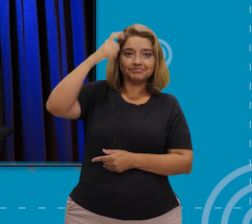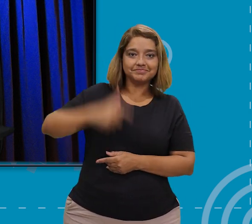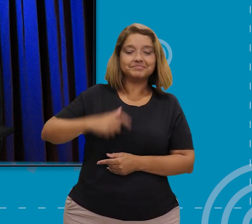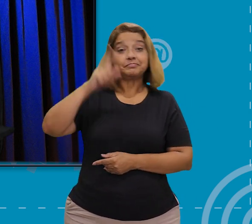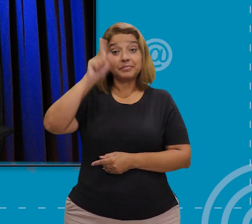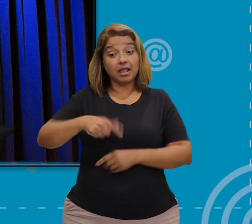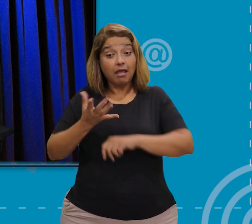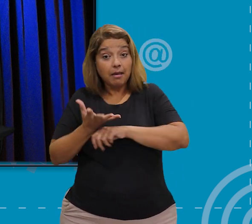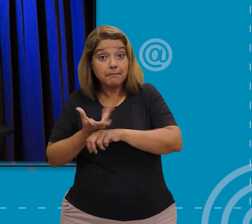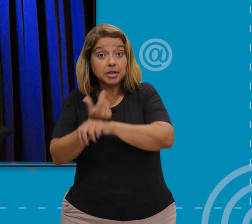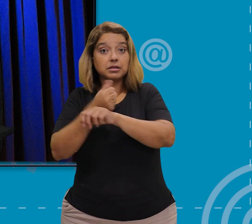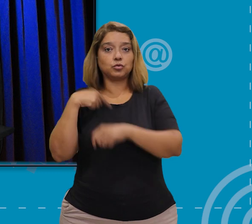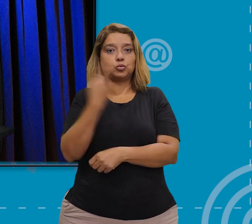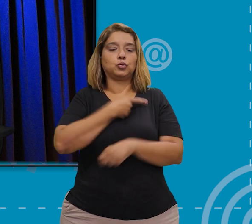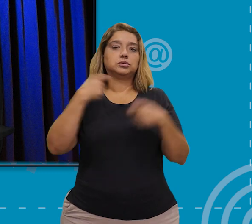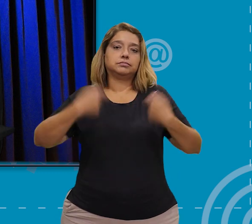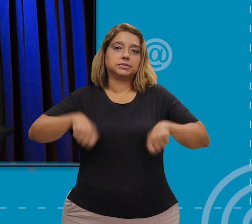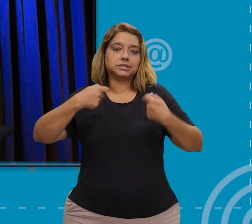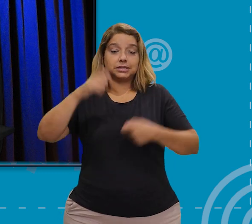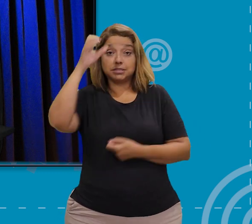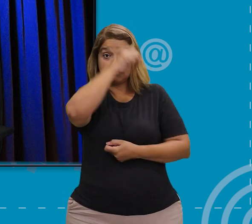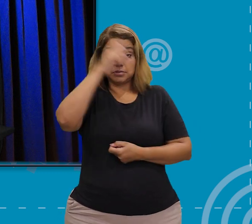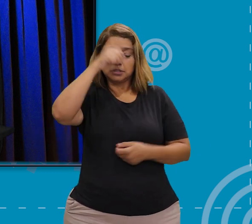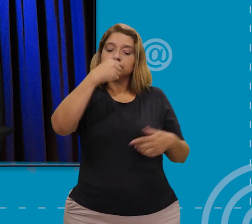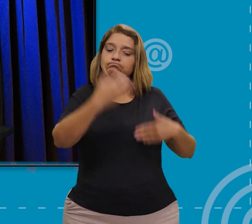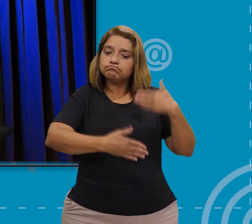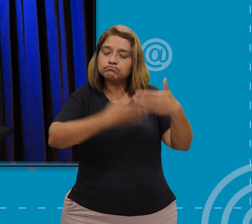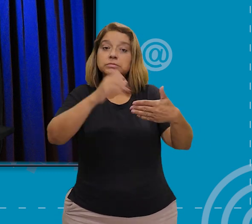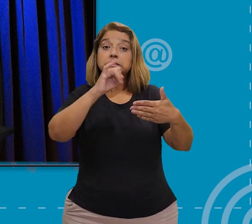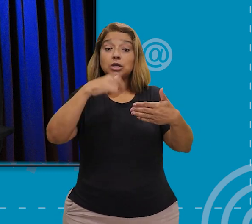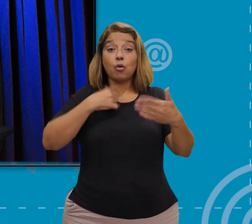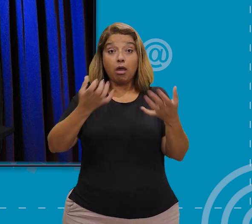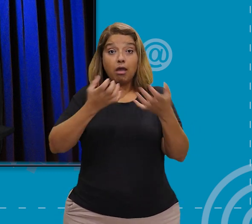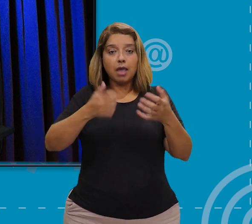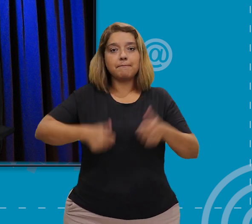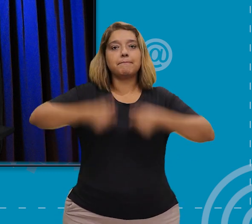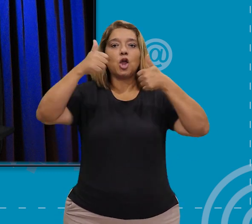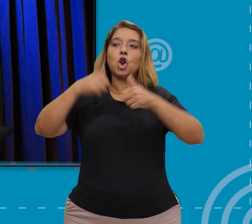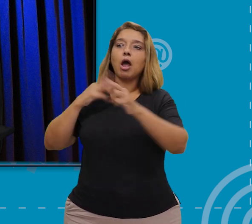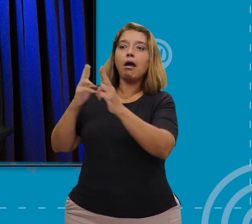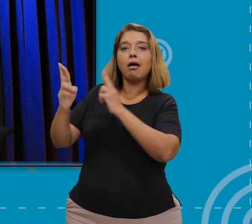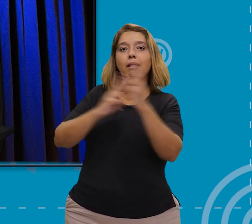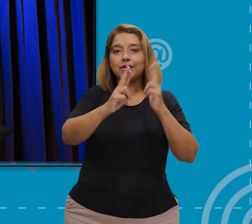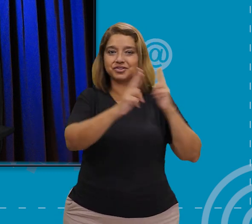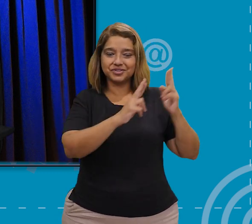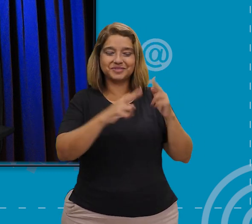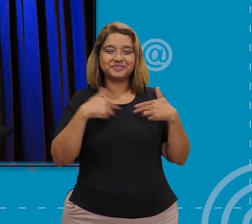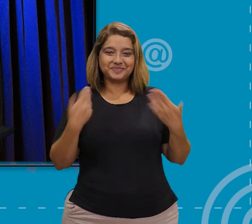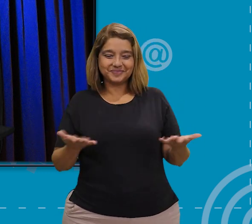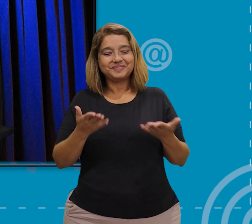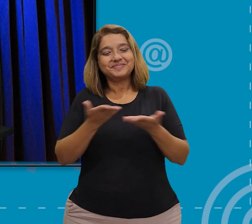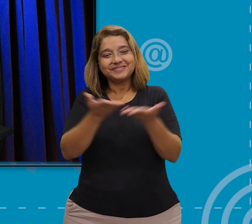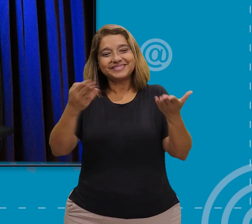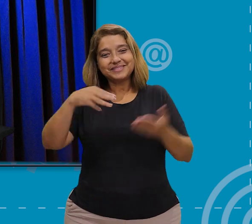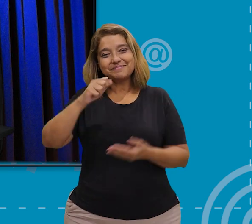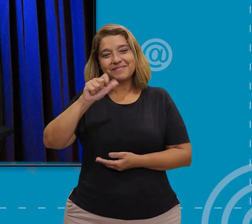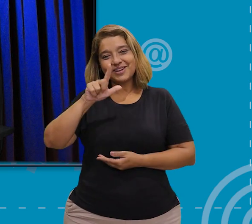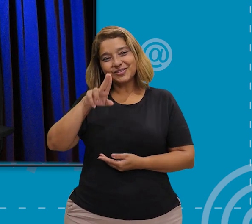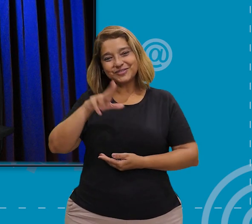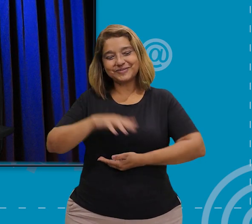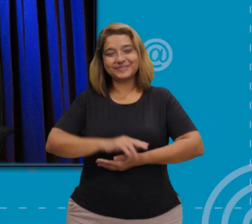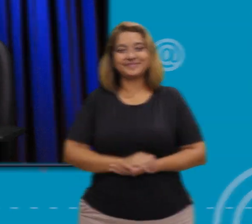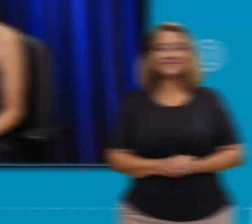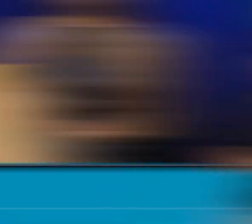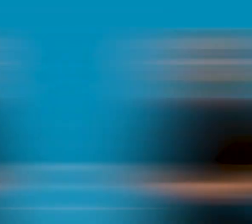conosco, né? Essas são habilidades, inclusive, que a gente precisa desenvolver se a gente quiser, de fato, se relacionar melhor. Beleza?